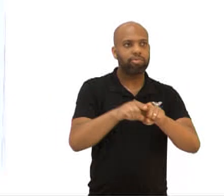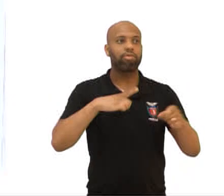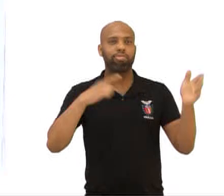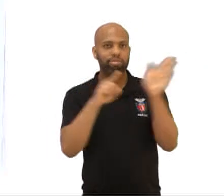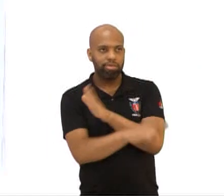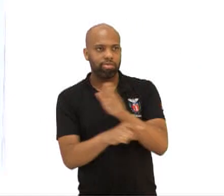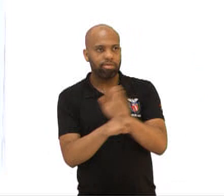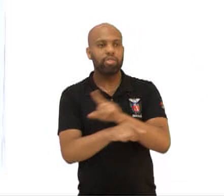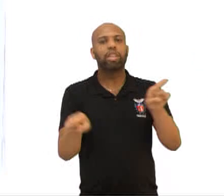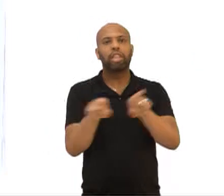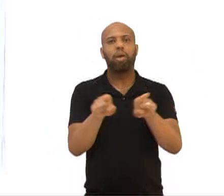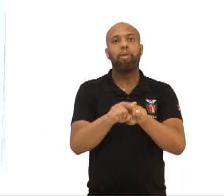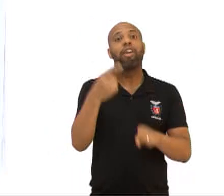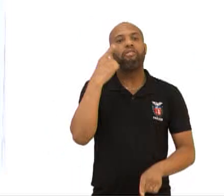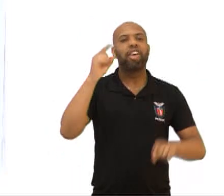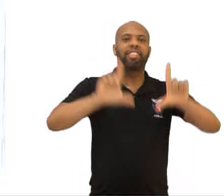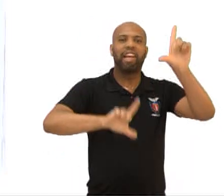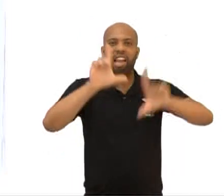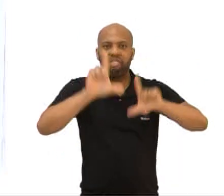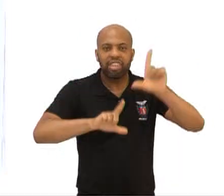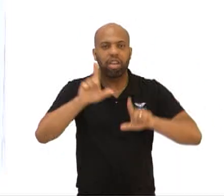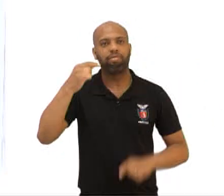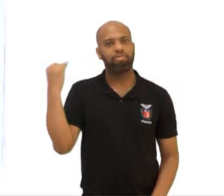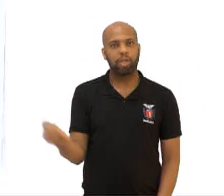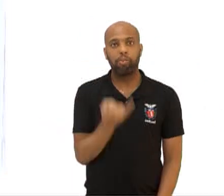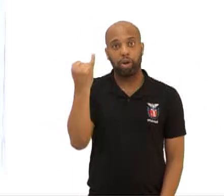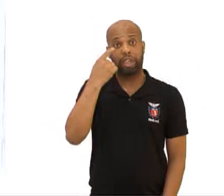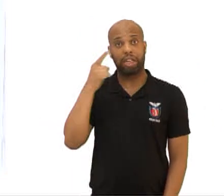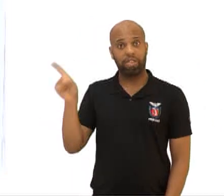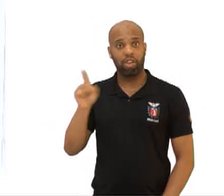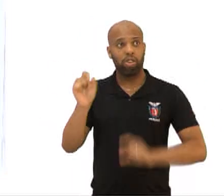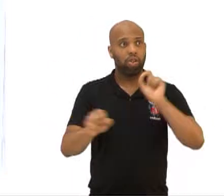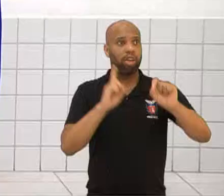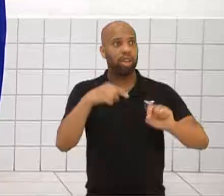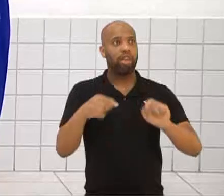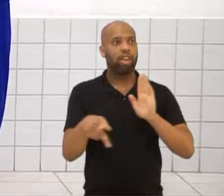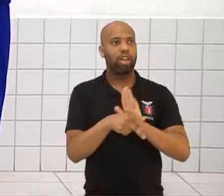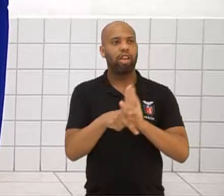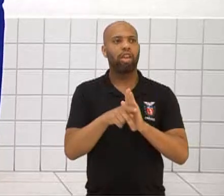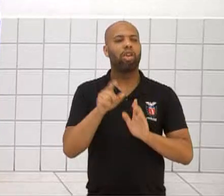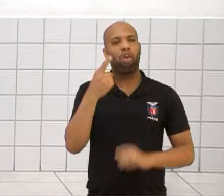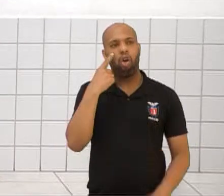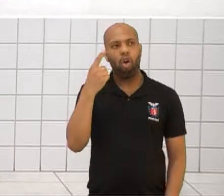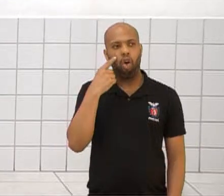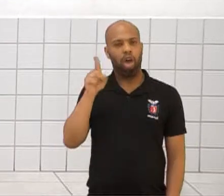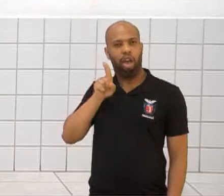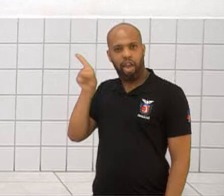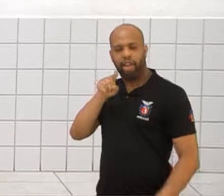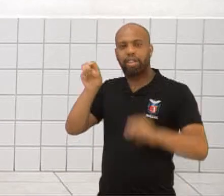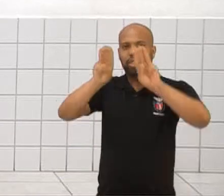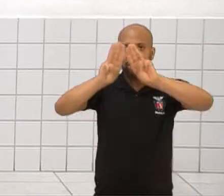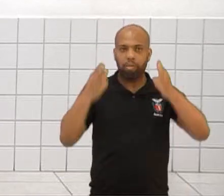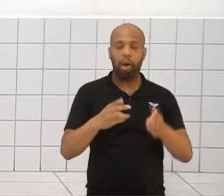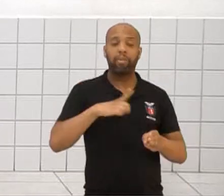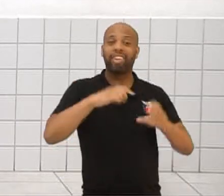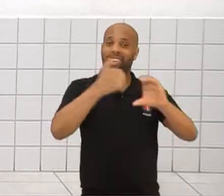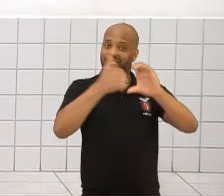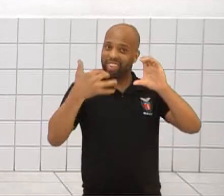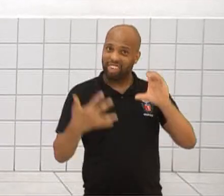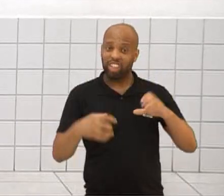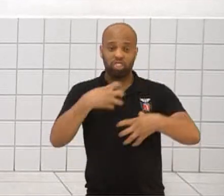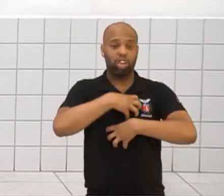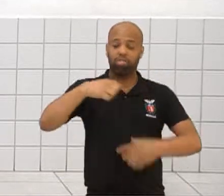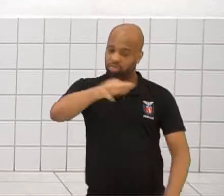questões ou aparece na mídia, por isso é muito importante chamar atenção para ele. É um mapa de altimetria. Nele nós vamos ter características